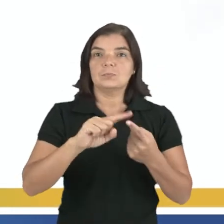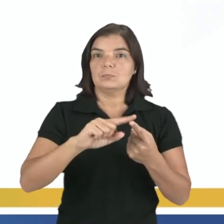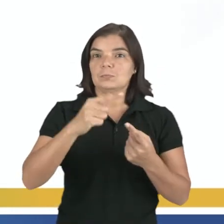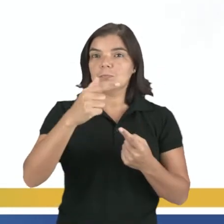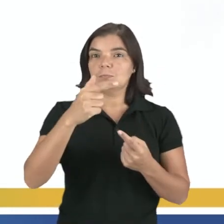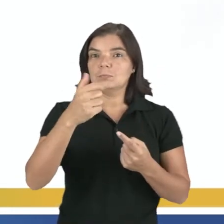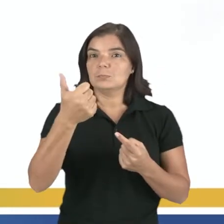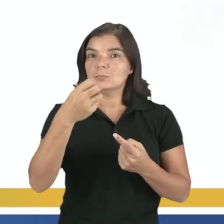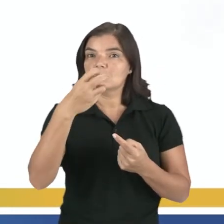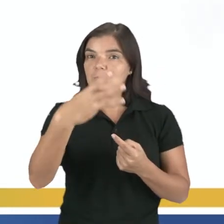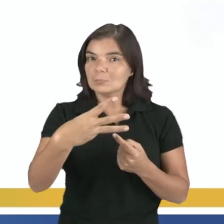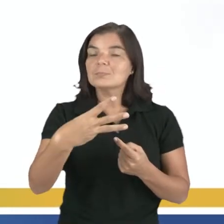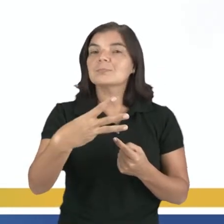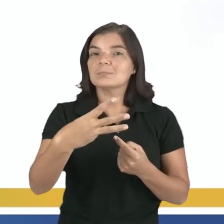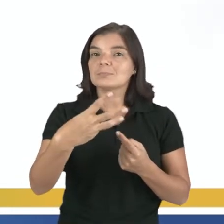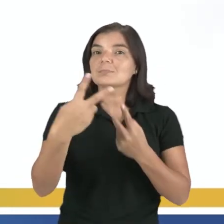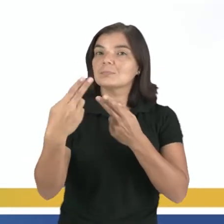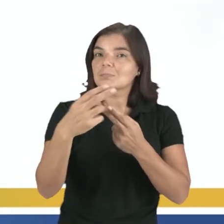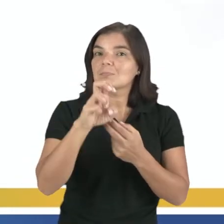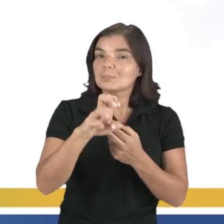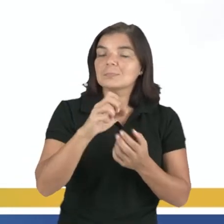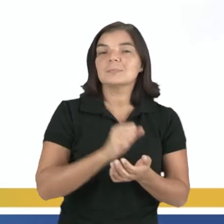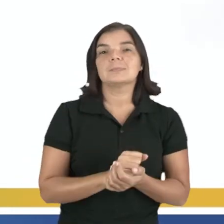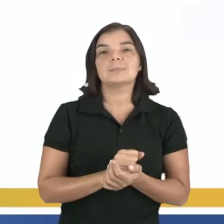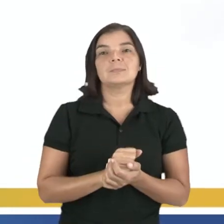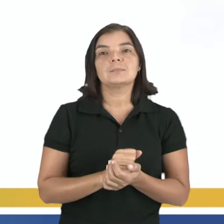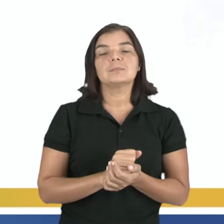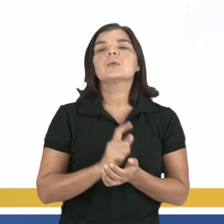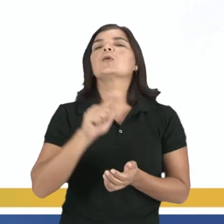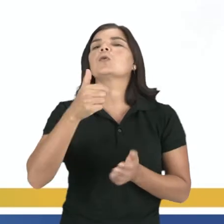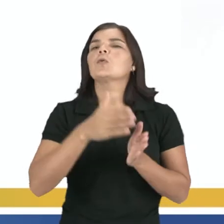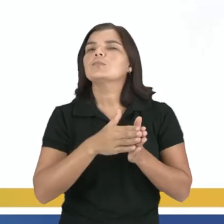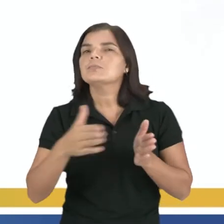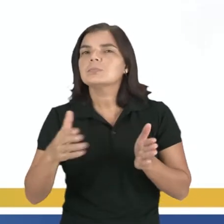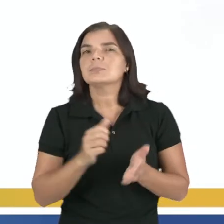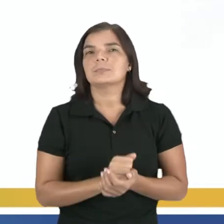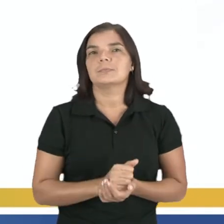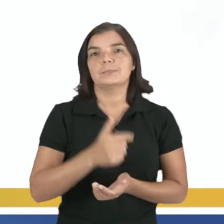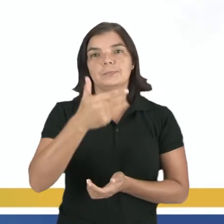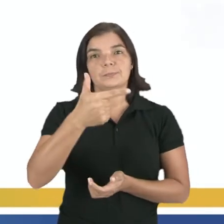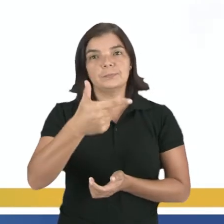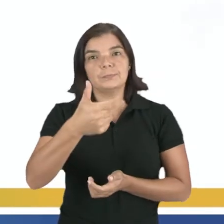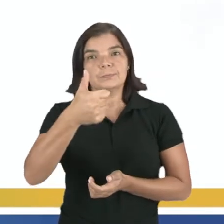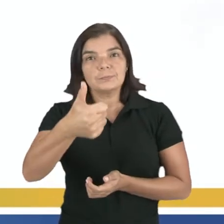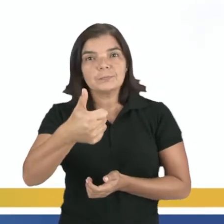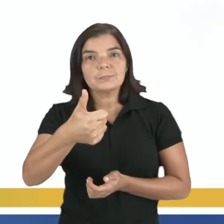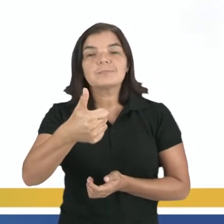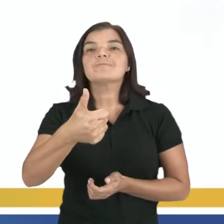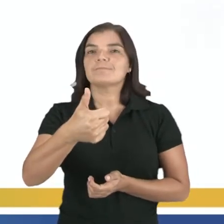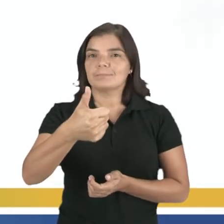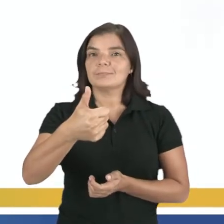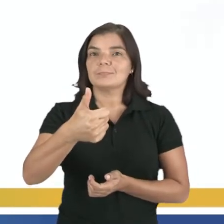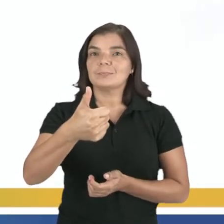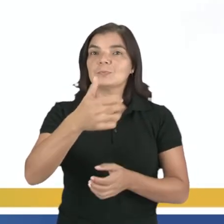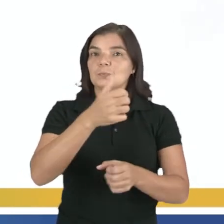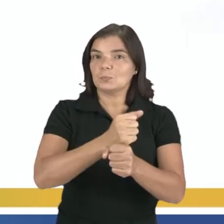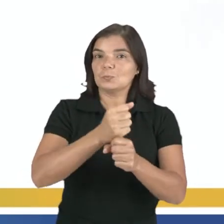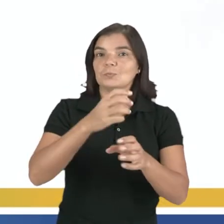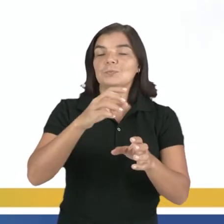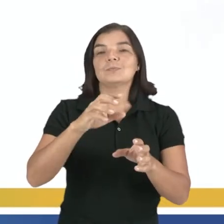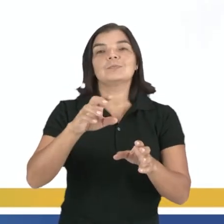depois seria 13, porque 13 é igual a 5 mais 8. E aí, quem seriam os próximos termos? Vamos lá, 21, porque 21 é 8 mais